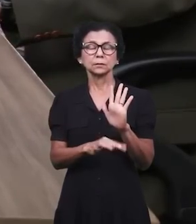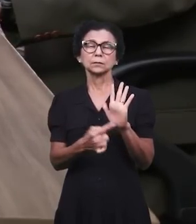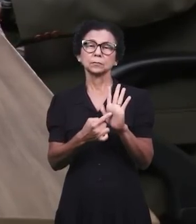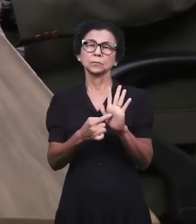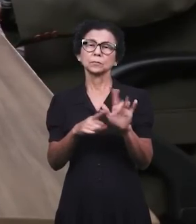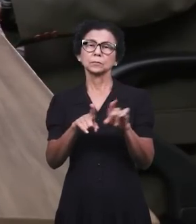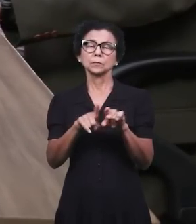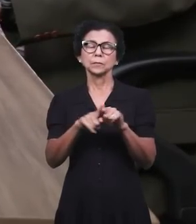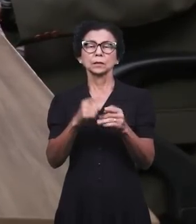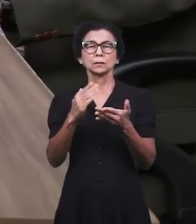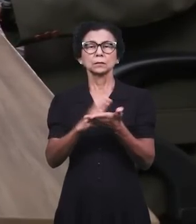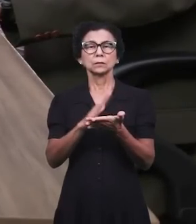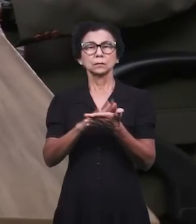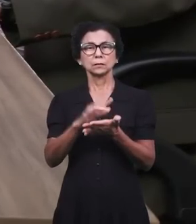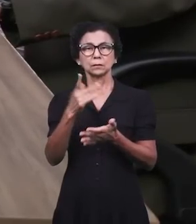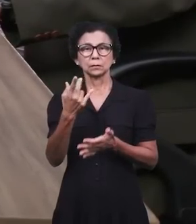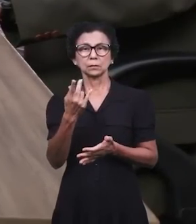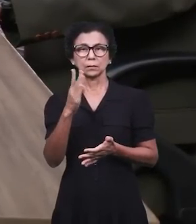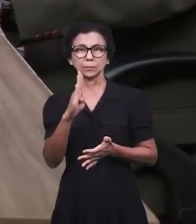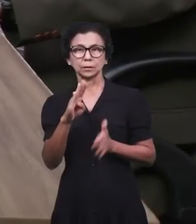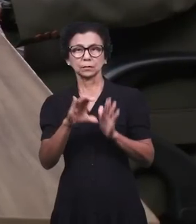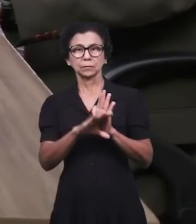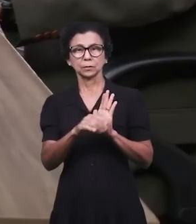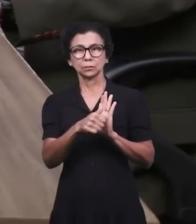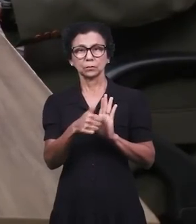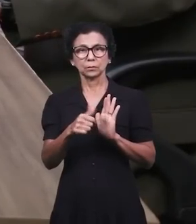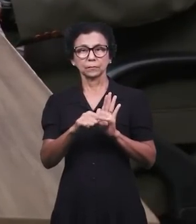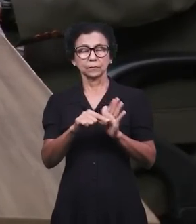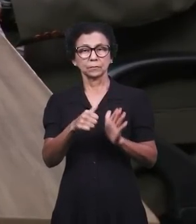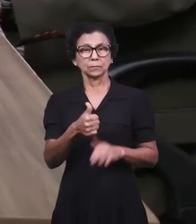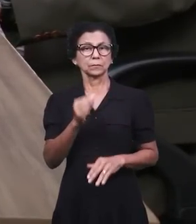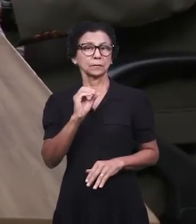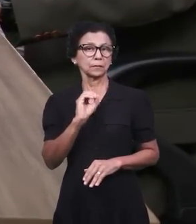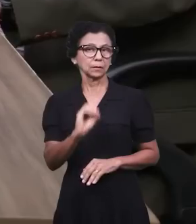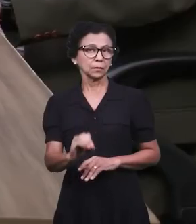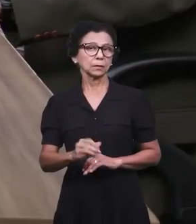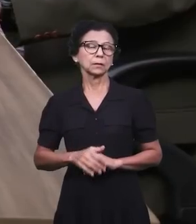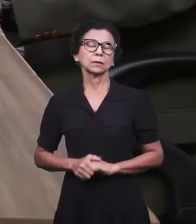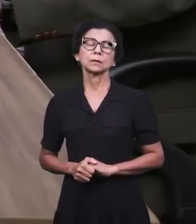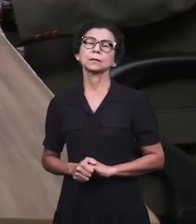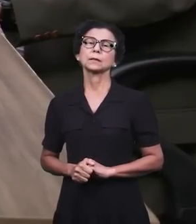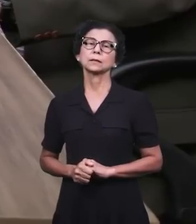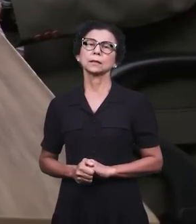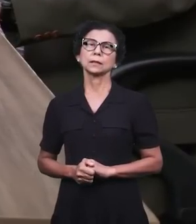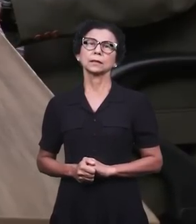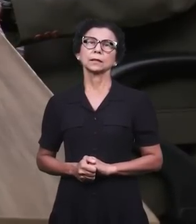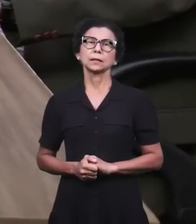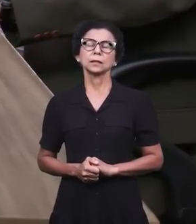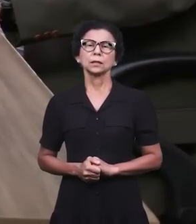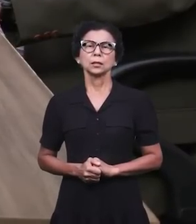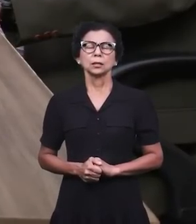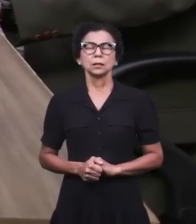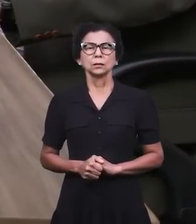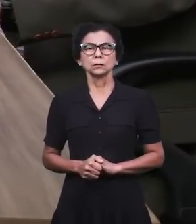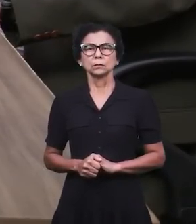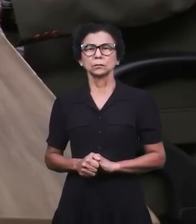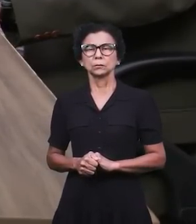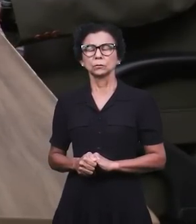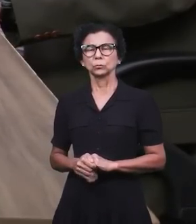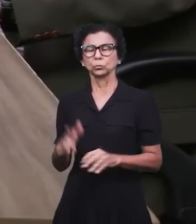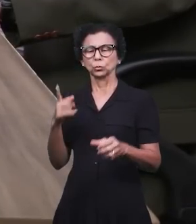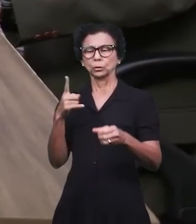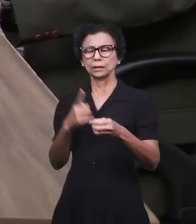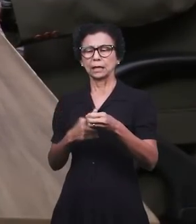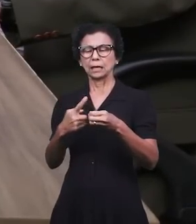em Hebreus capítulo 11, verso 10, diz assim: porque esperava a cidade que tem fundamentos, do qual